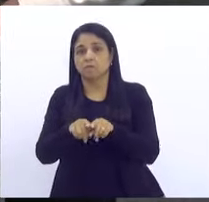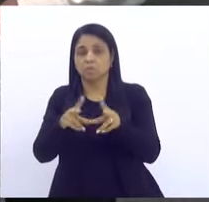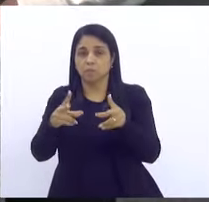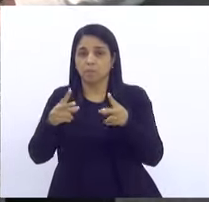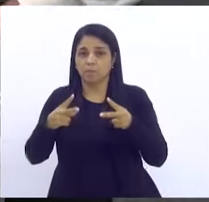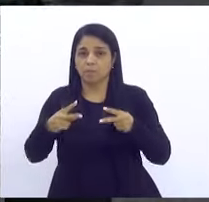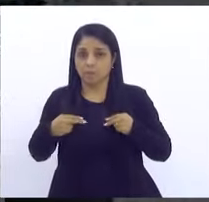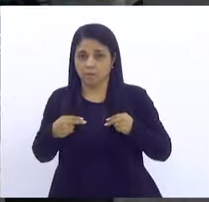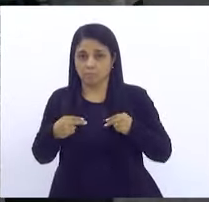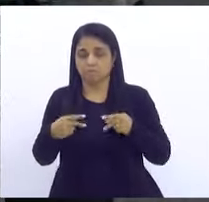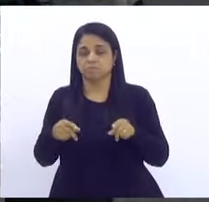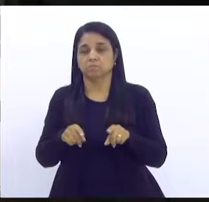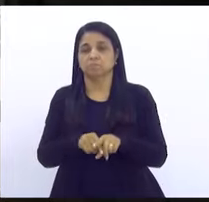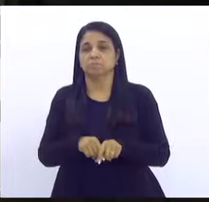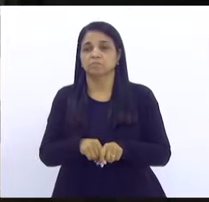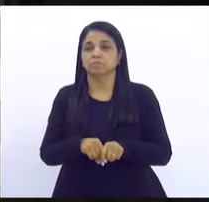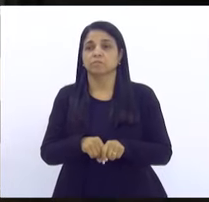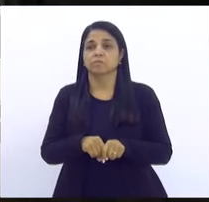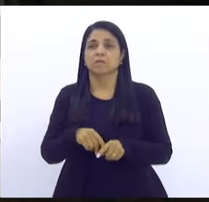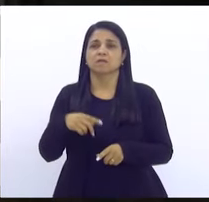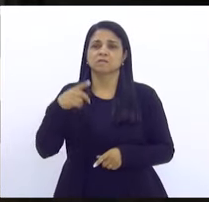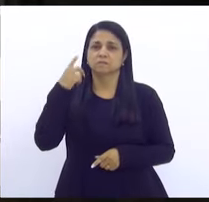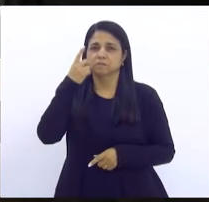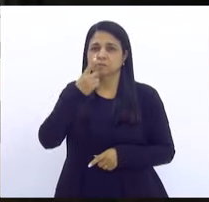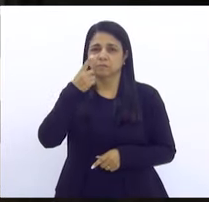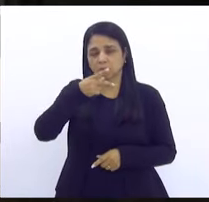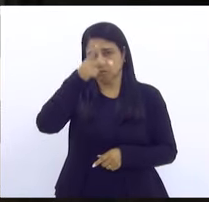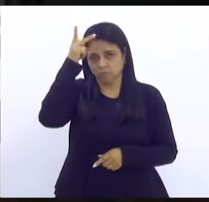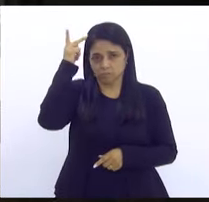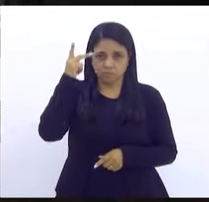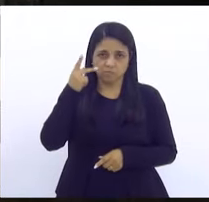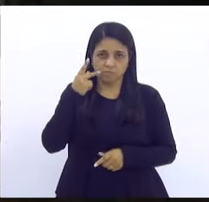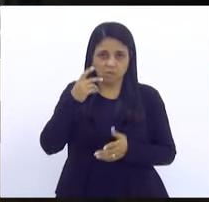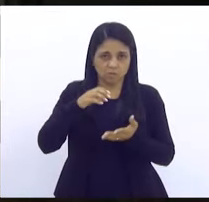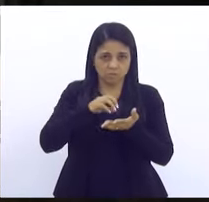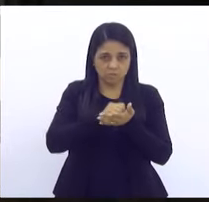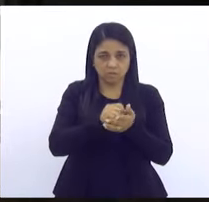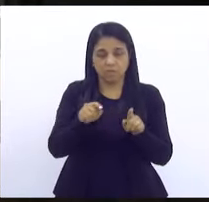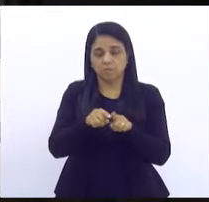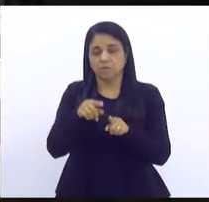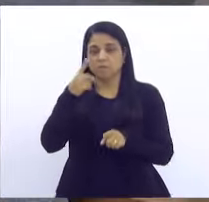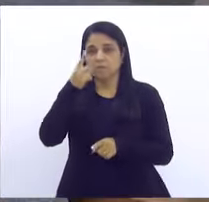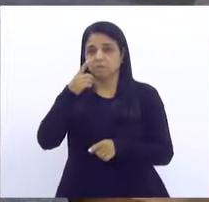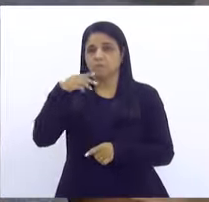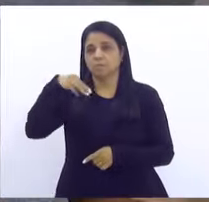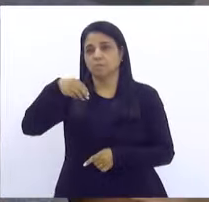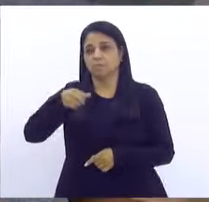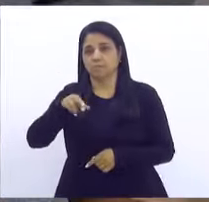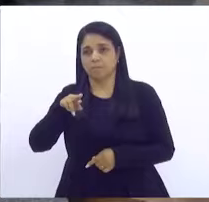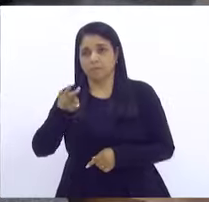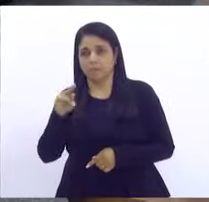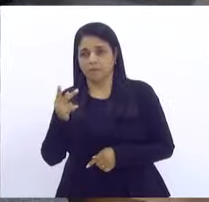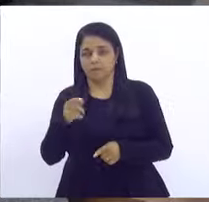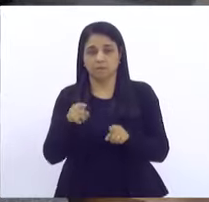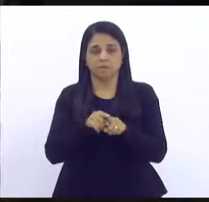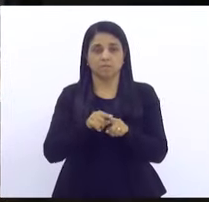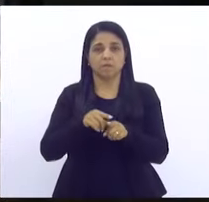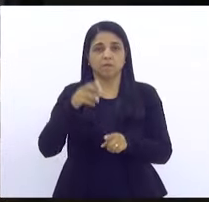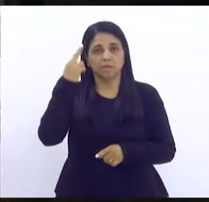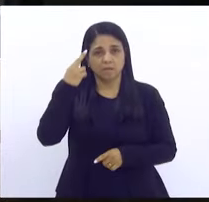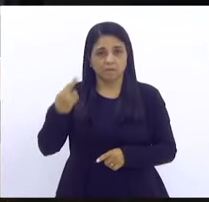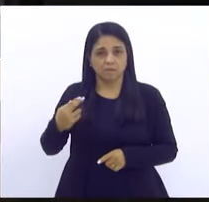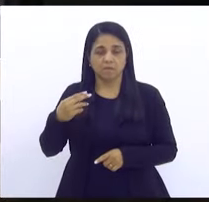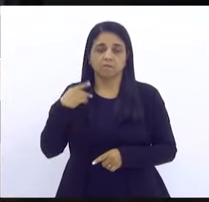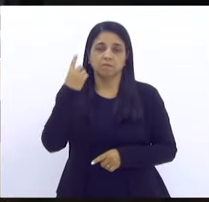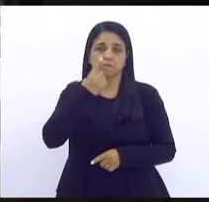mérito da matéria. O deputado Luiz Paulo, registrado, deputada Marta Rocha, deputada Renata Souza, deputado